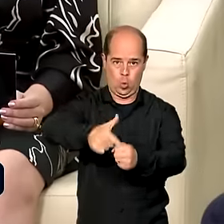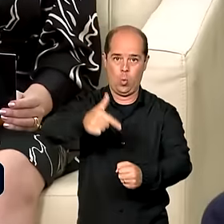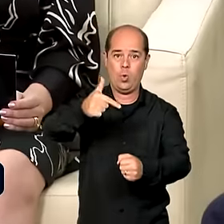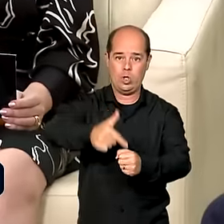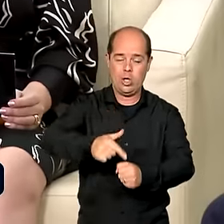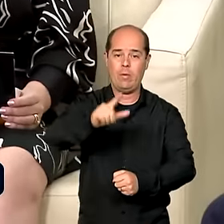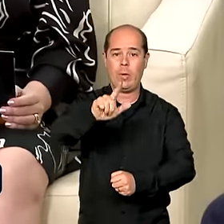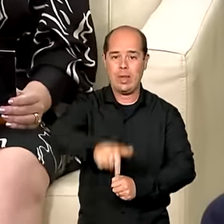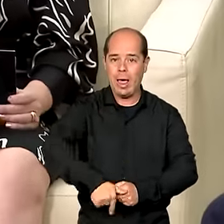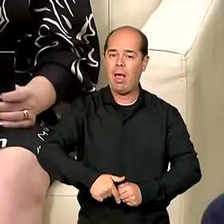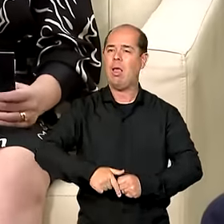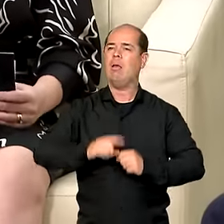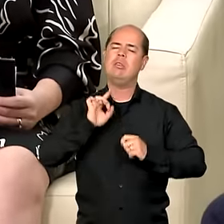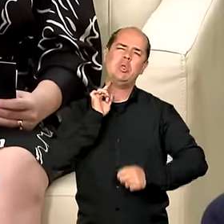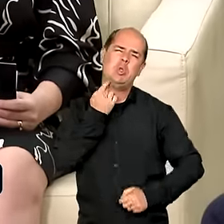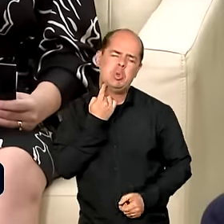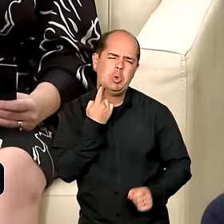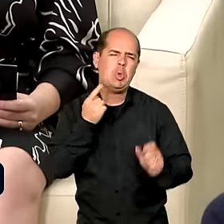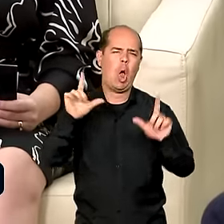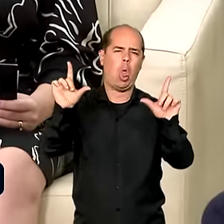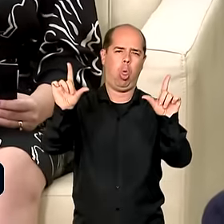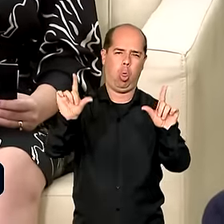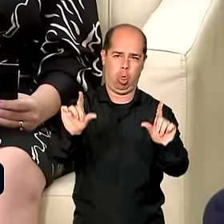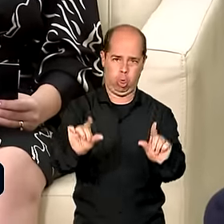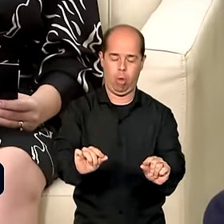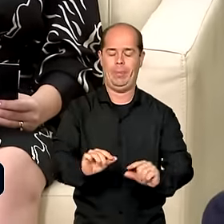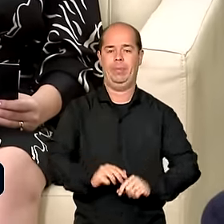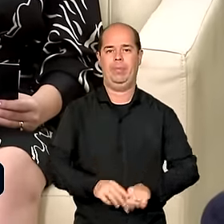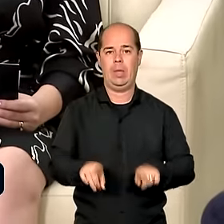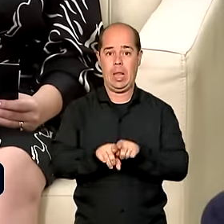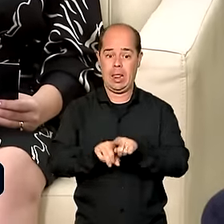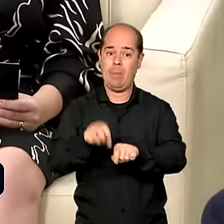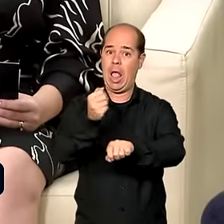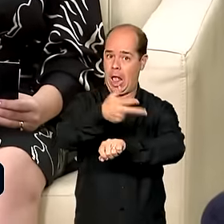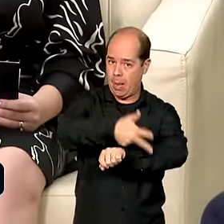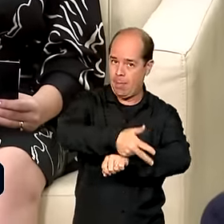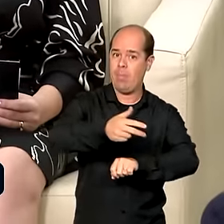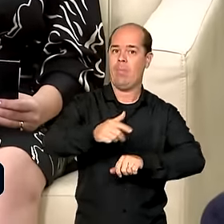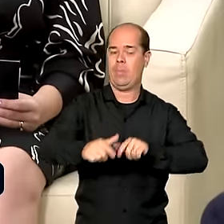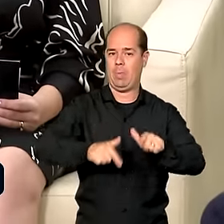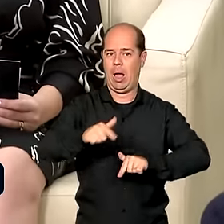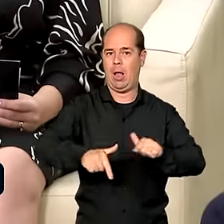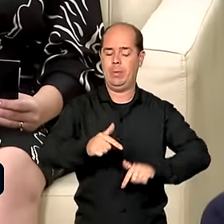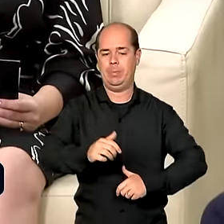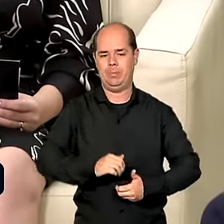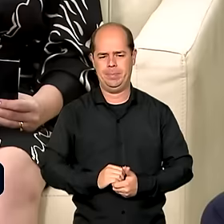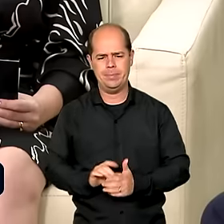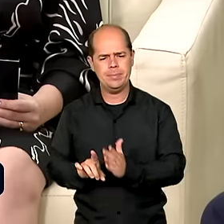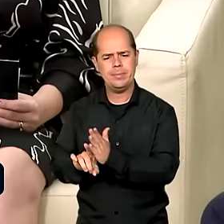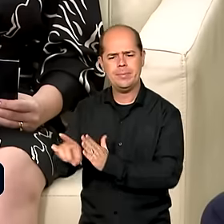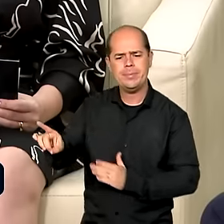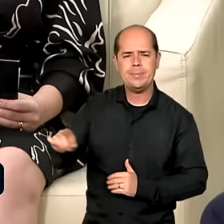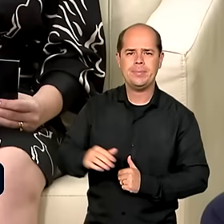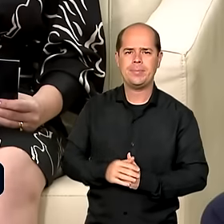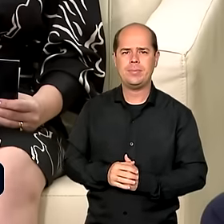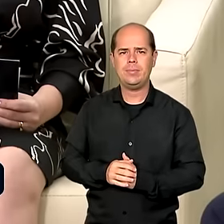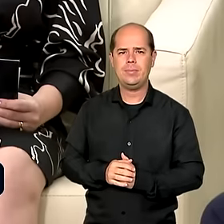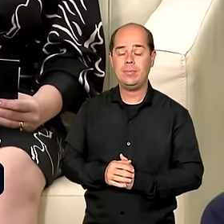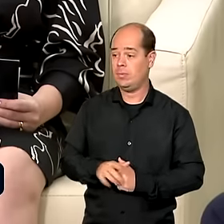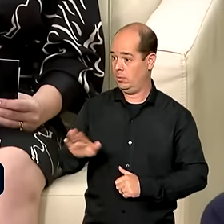vice-presidente vamos falar um pouquinho de comércio exterior o Brasil se tornou o segundo país que mais atrai investimento